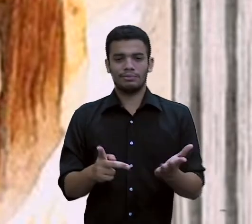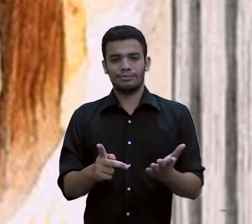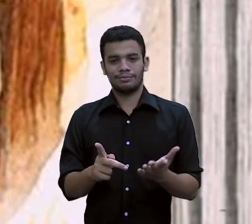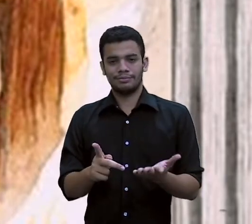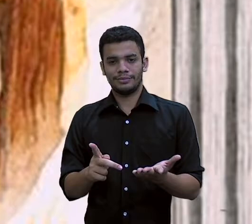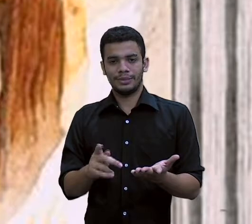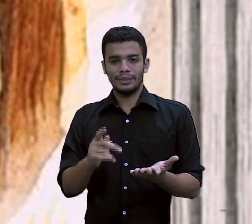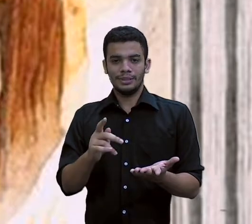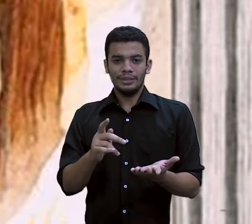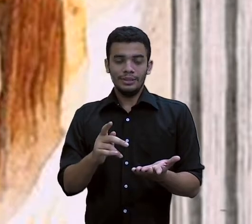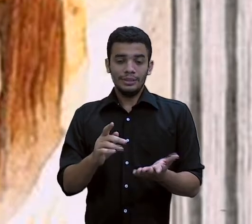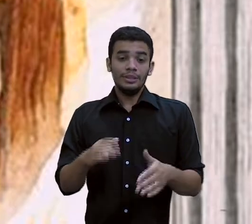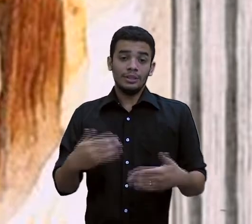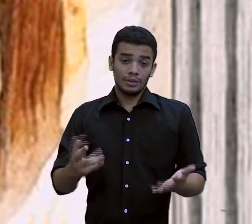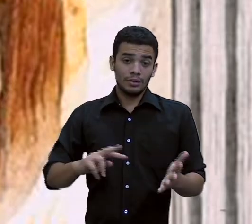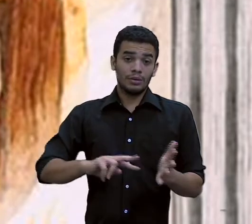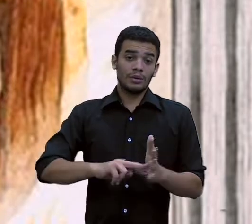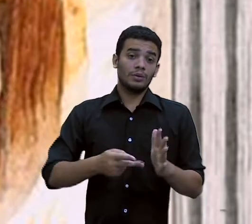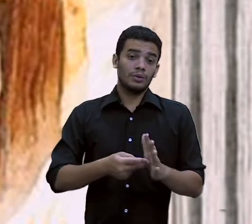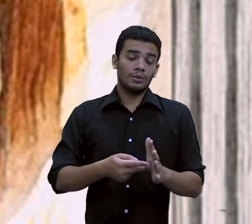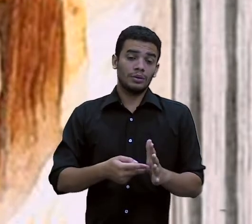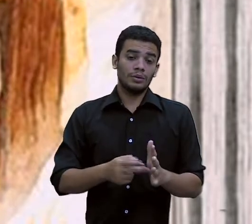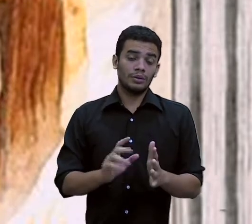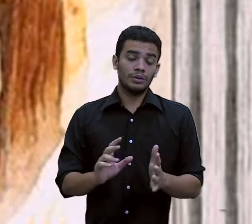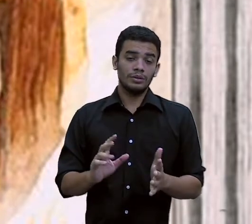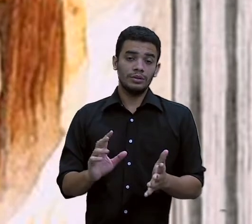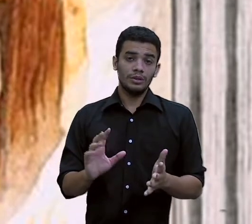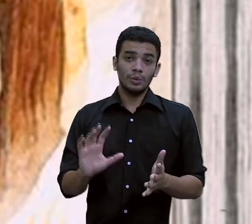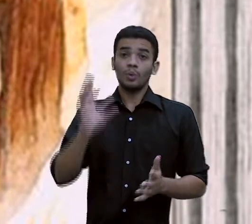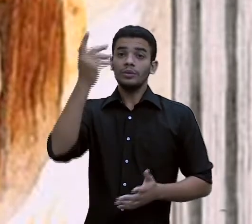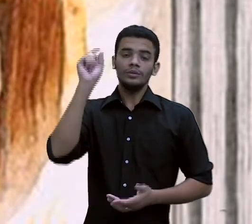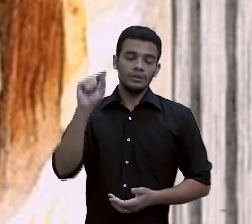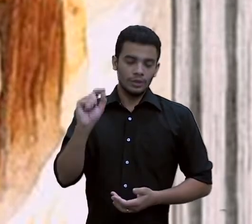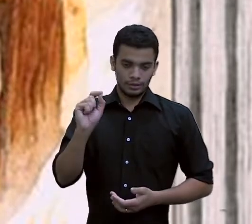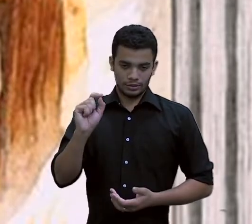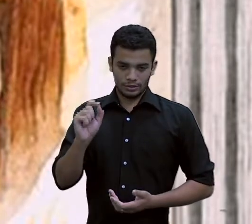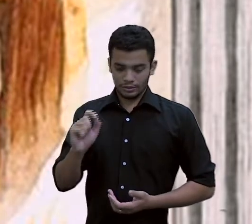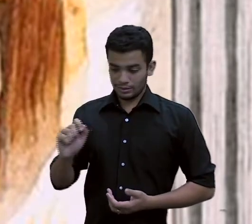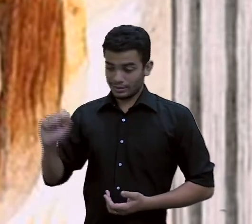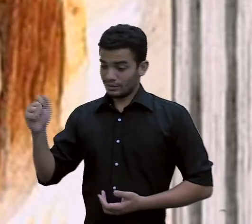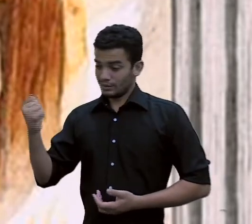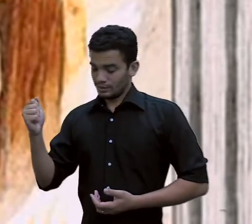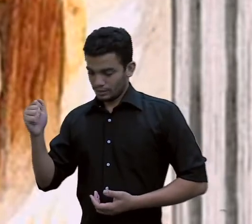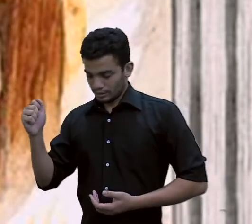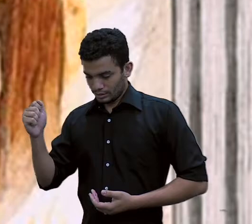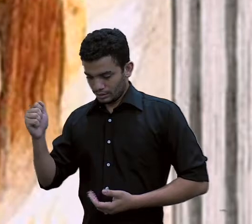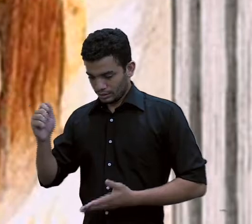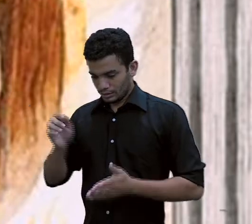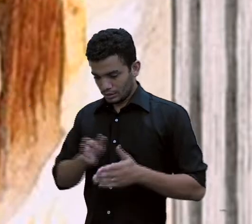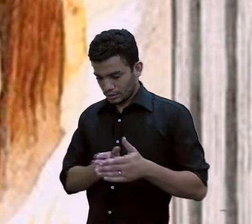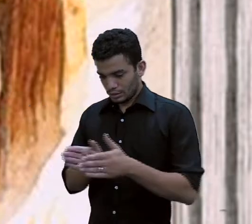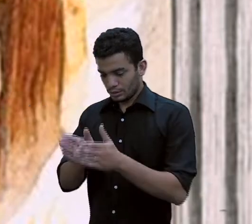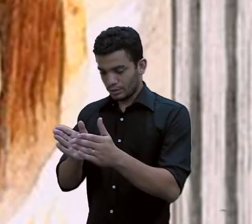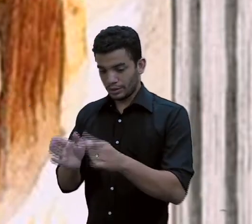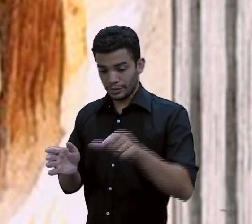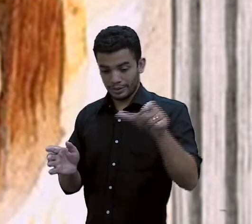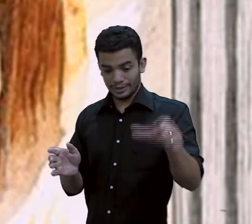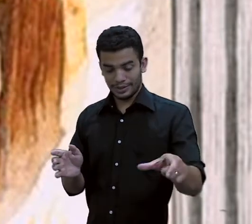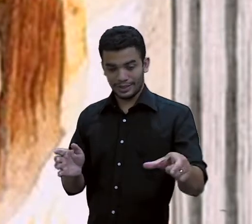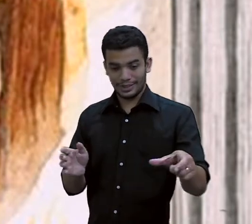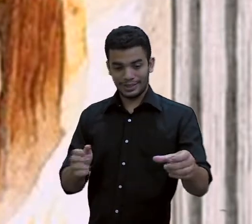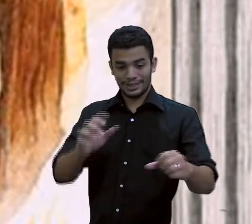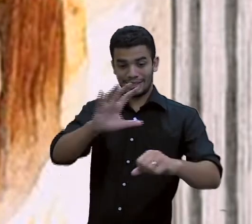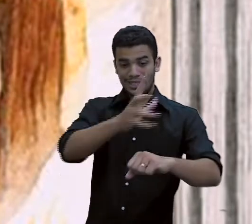e Sacramento virou um ninho de contrabandistas. Navios carregados de açúcar, melado, tabaco